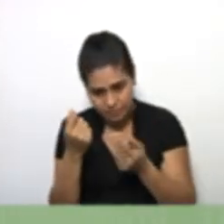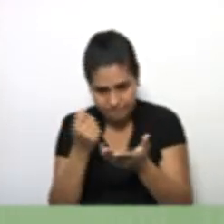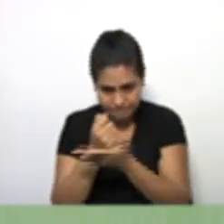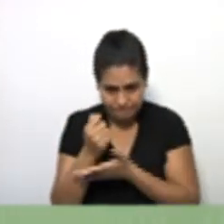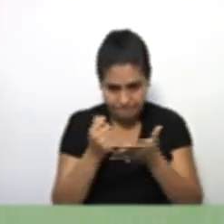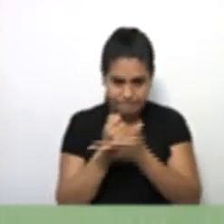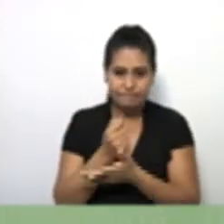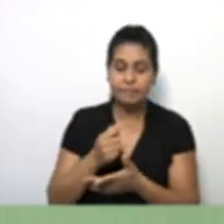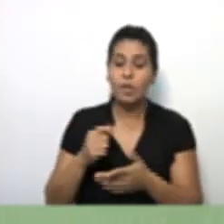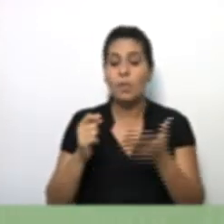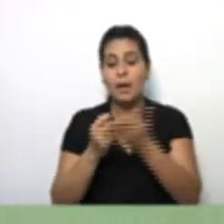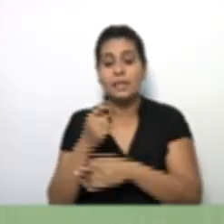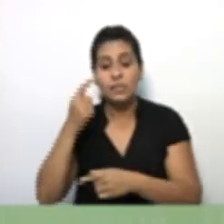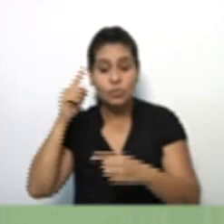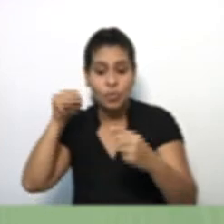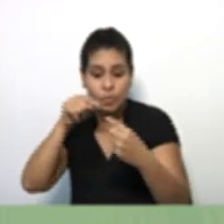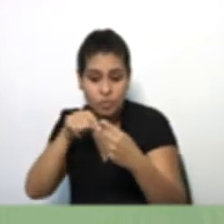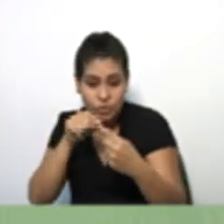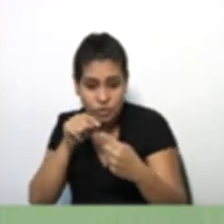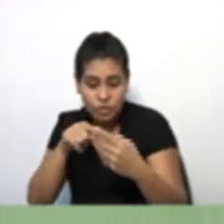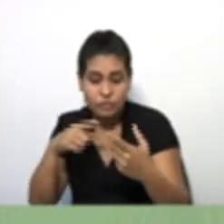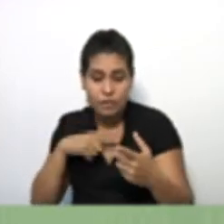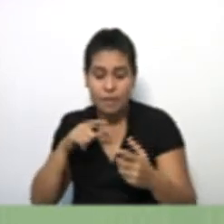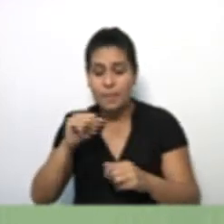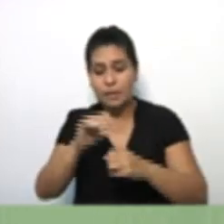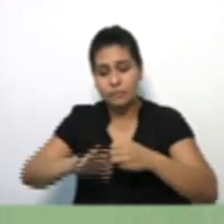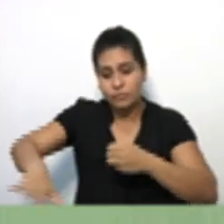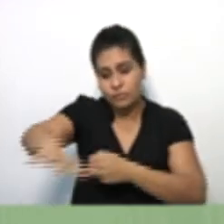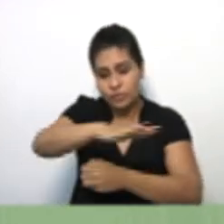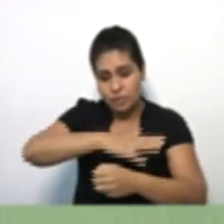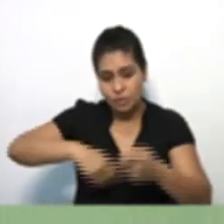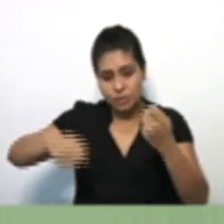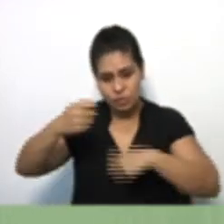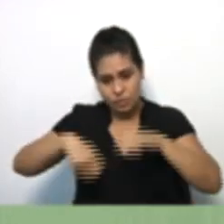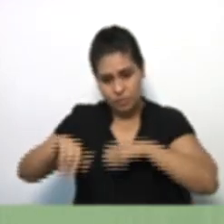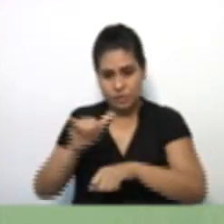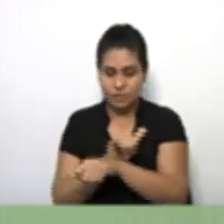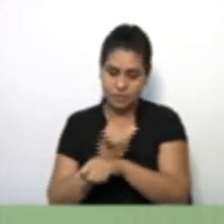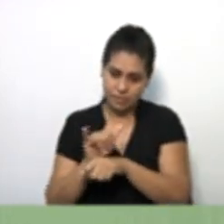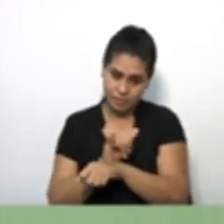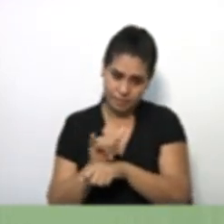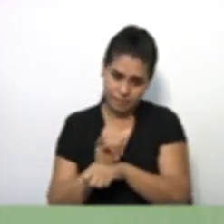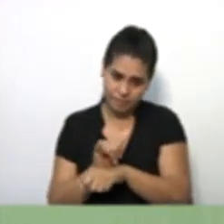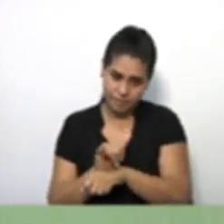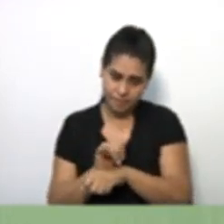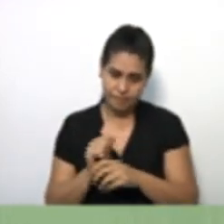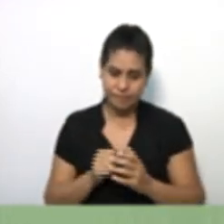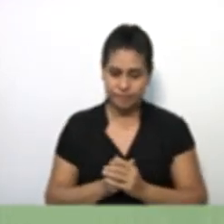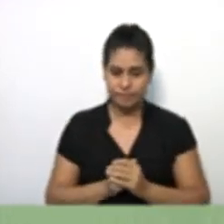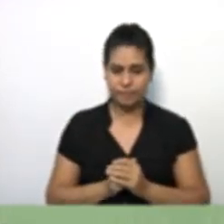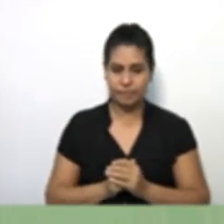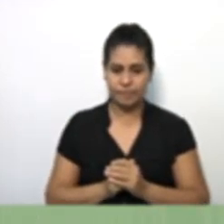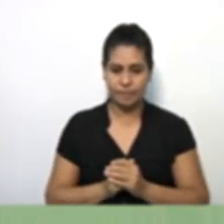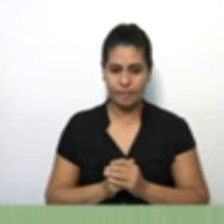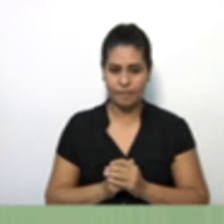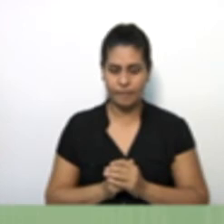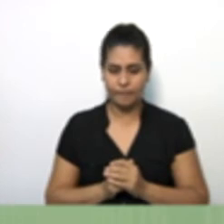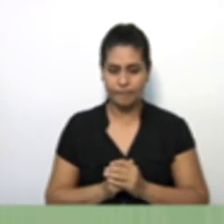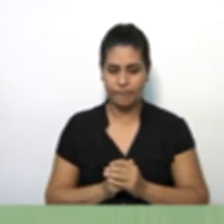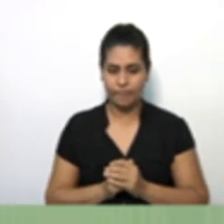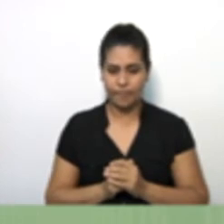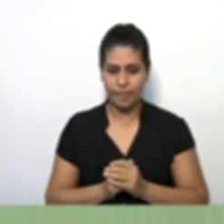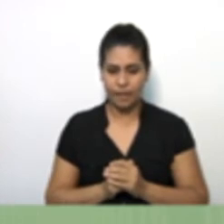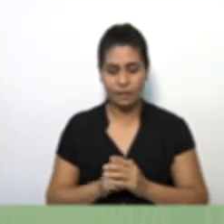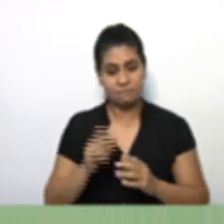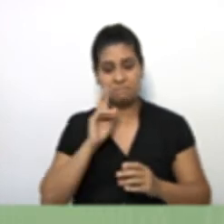básico, com base na previsão, orientado para o exterior e a administração estratégica. Vamos lá aqui, ó. Eu vou até relembrar cada um deles,